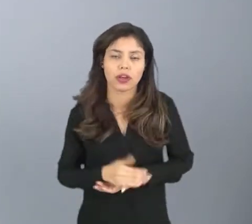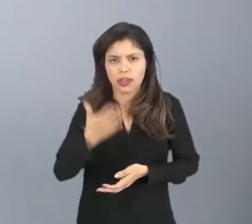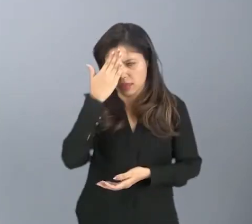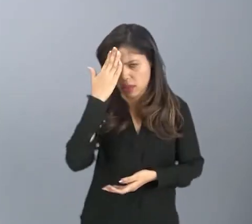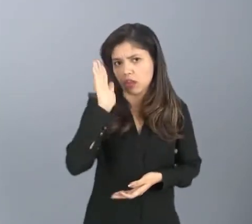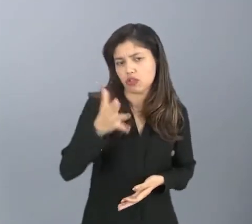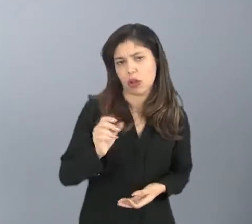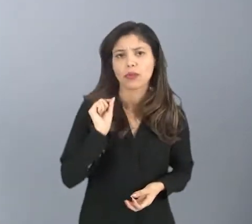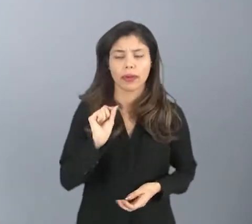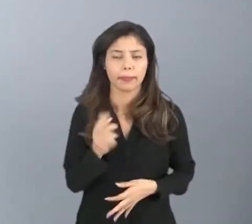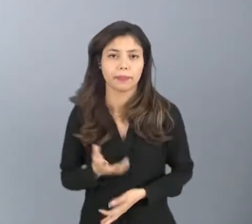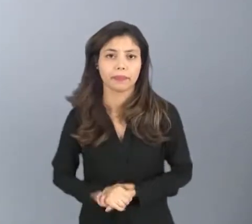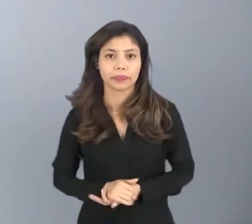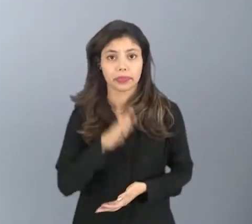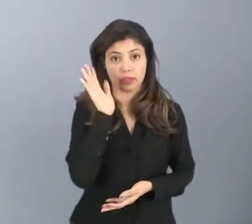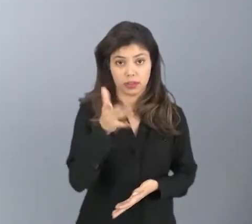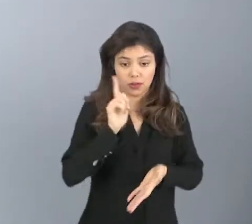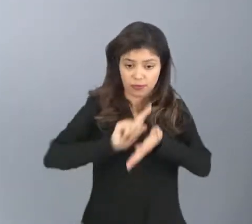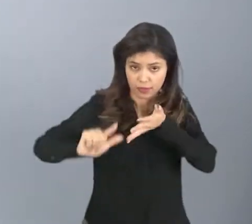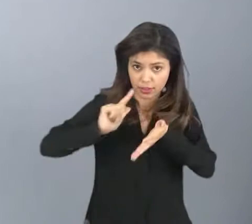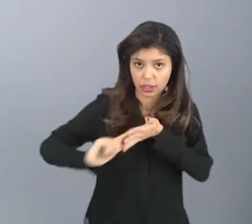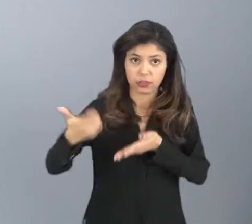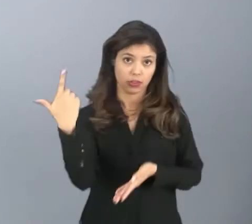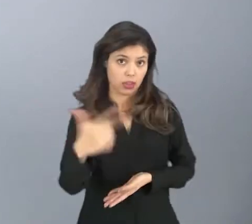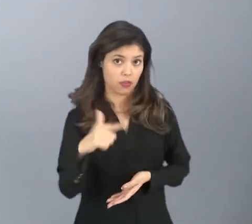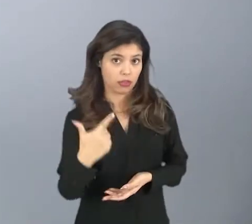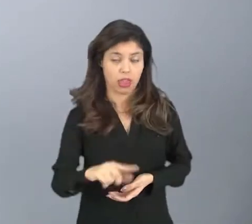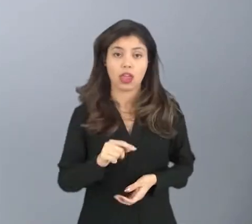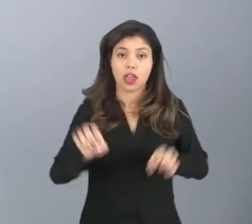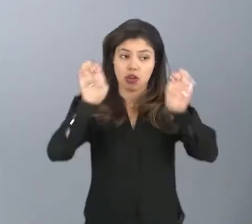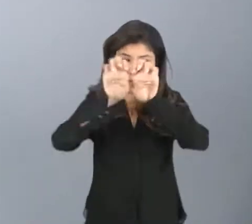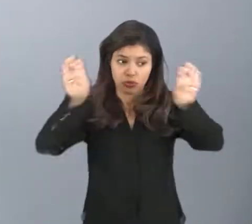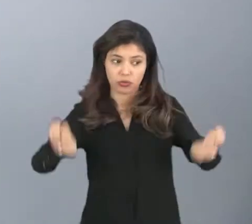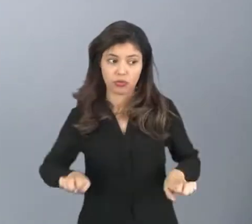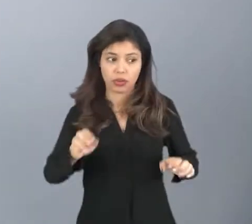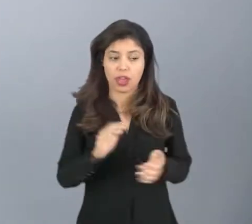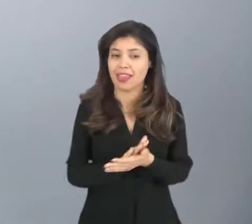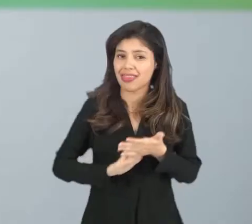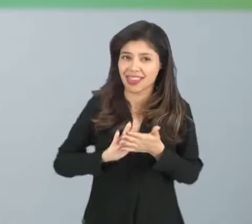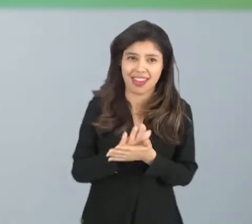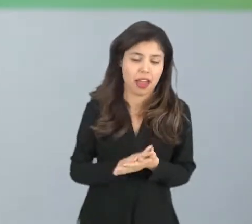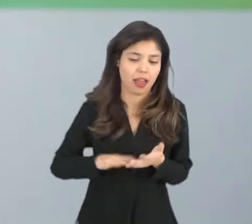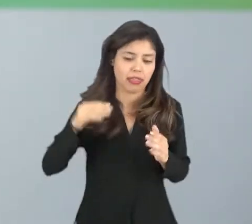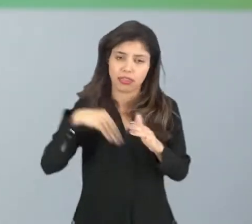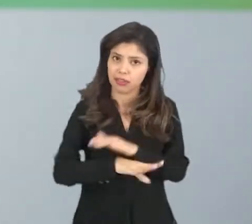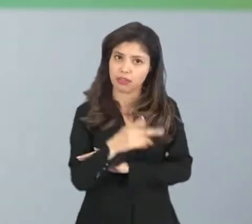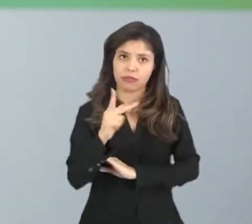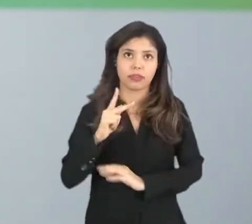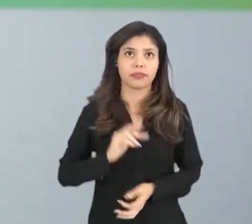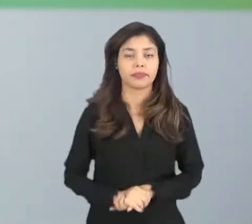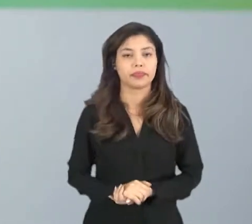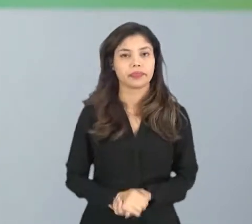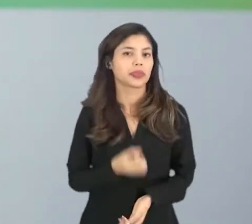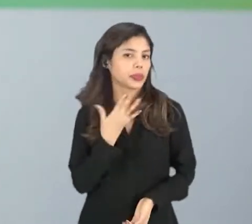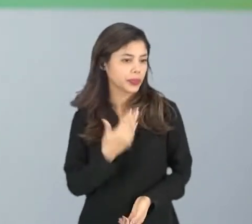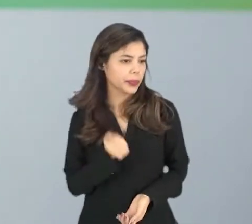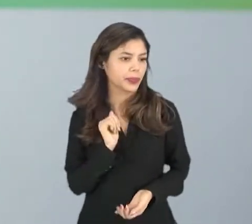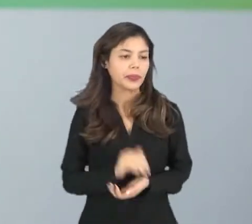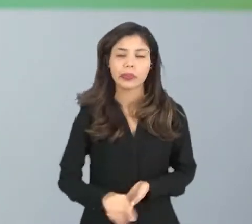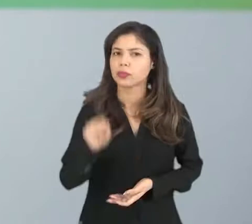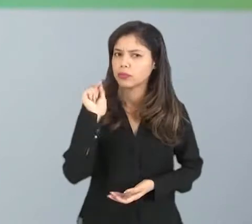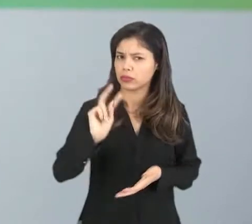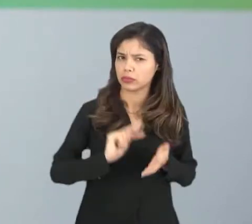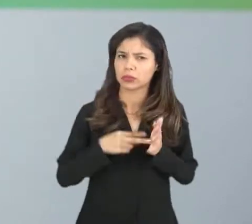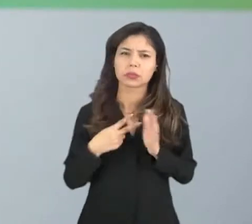vai entender o que é. E já o liso, ele não possui essa estrutura, ele não tem nada aderido a ele, tá bom? Então, para que serve o